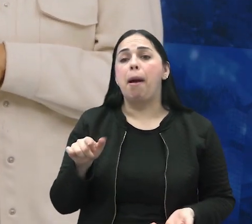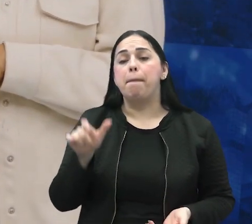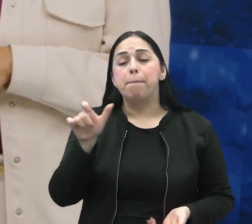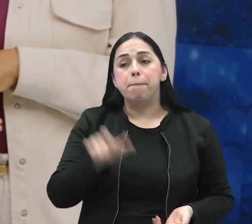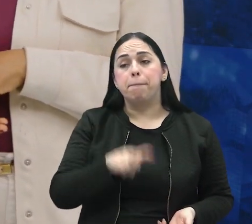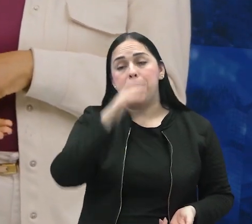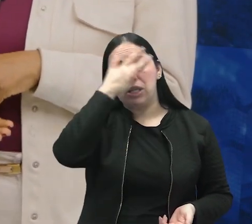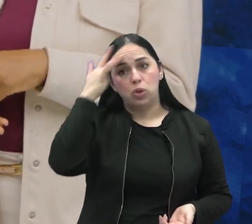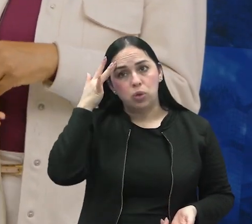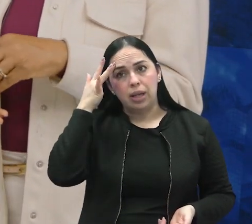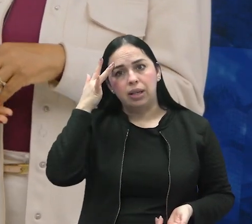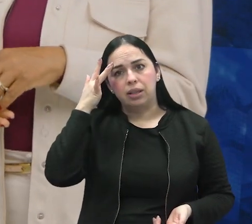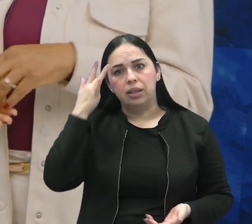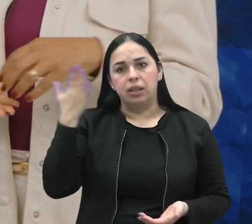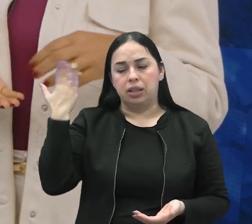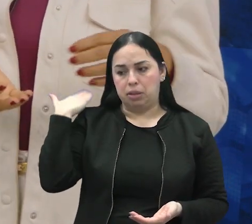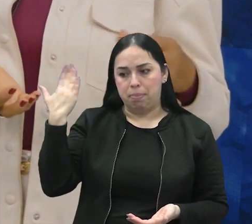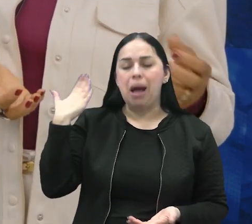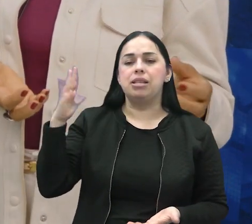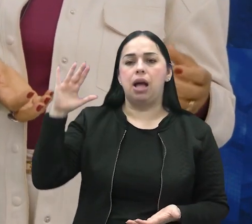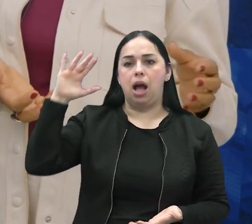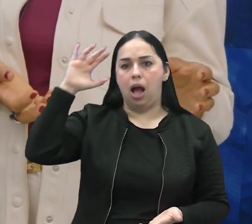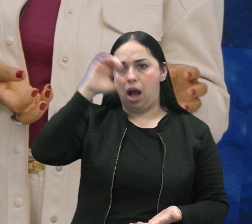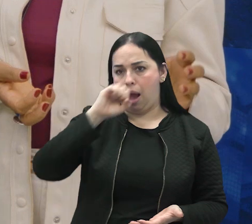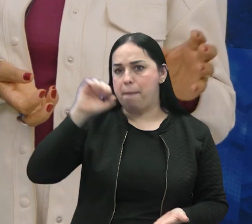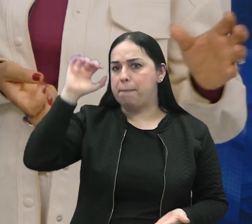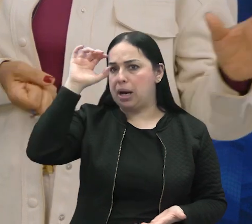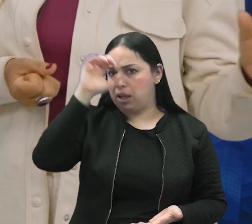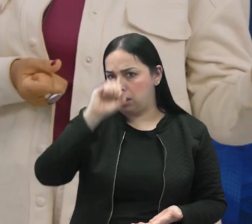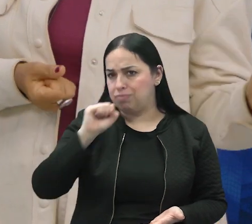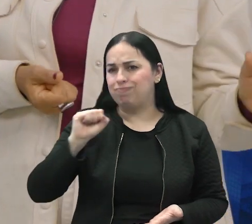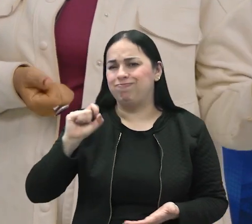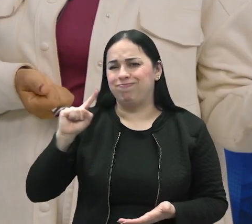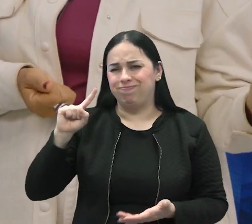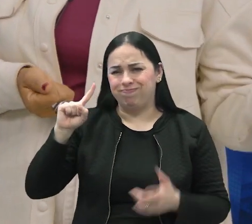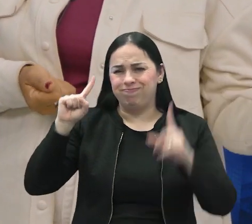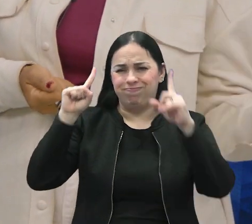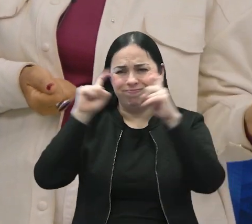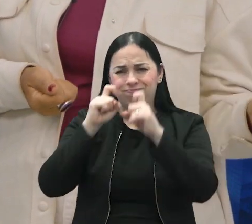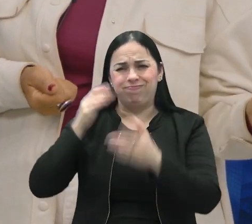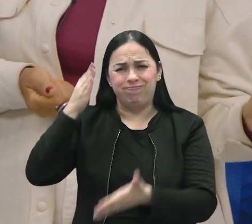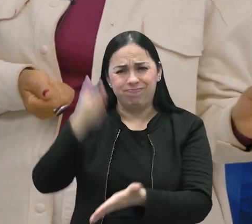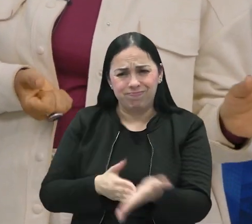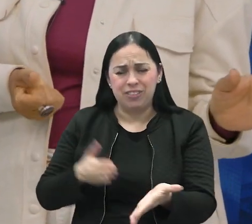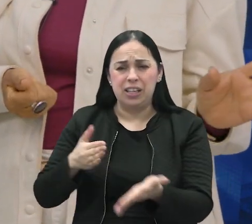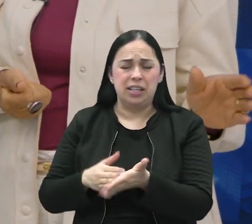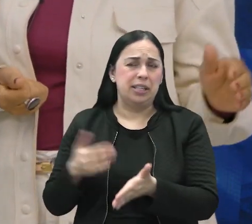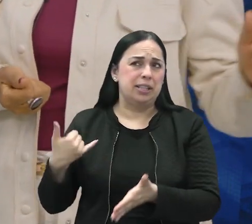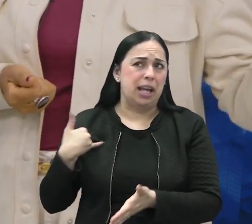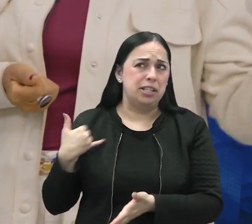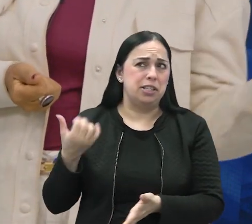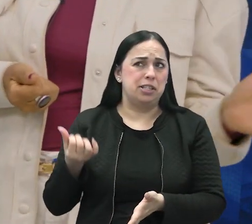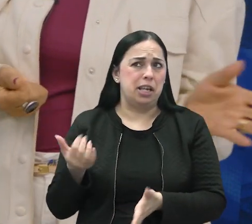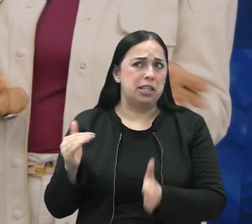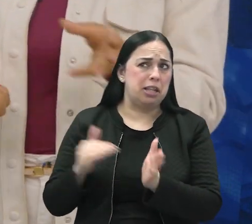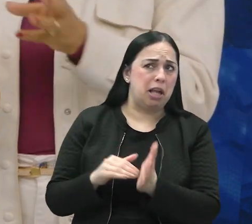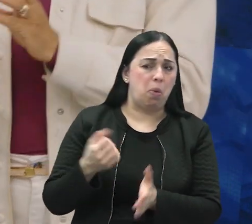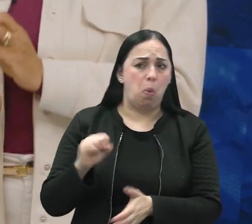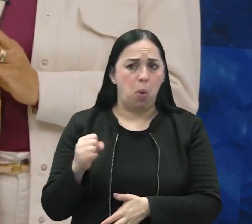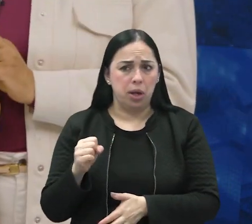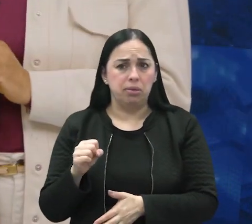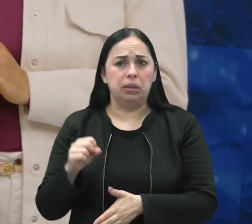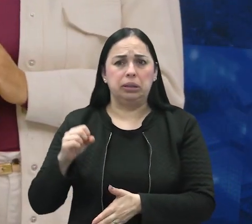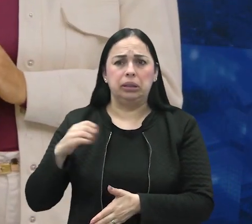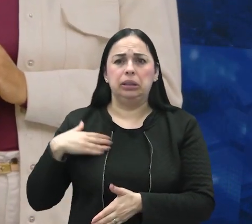aquela pessoa que teve dificuldade de aprendizagem na época, da idade certa, ou seja, né, dos 6